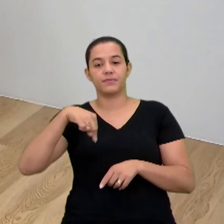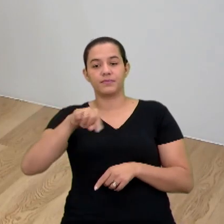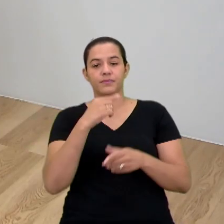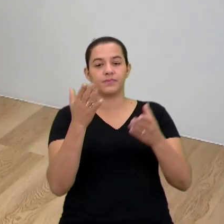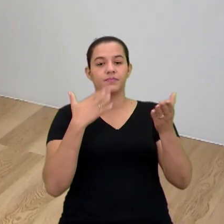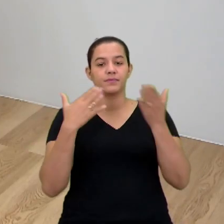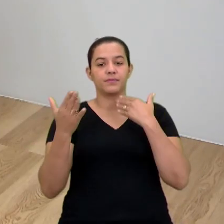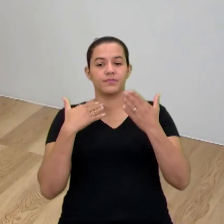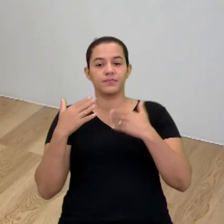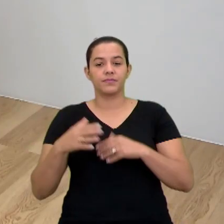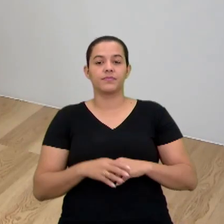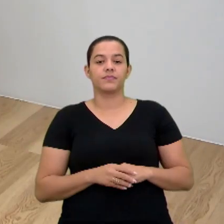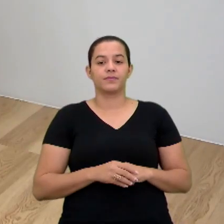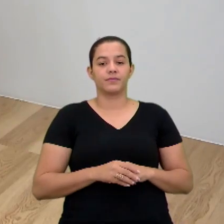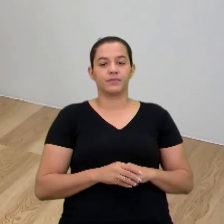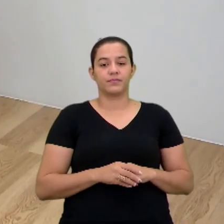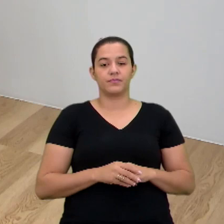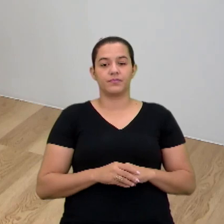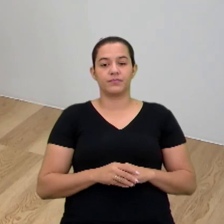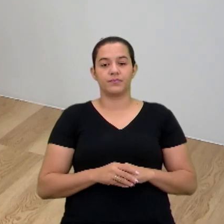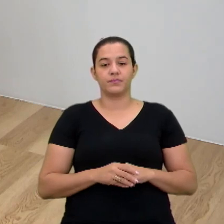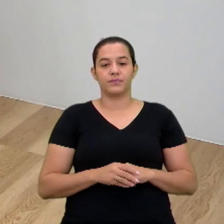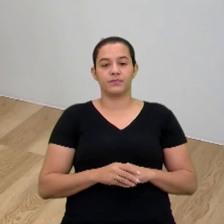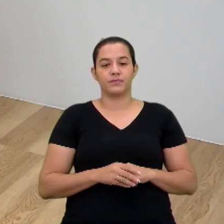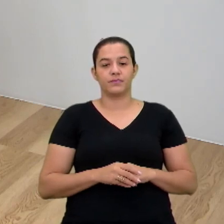aqui, que a